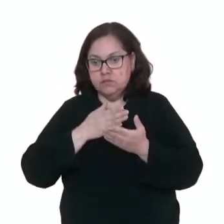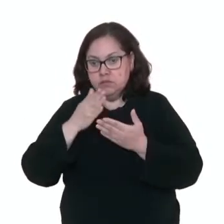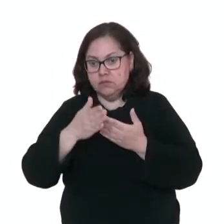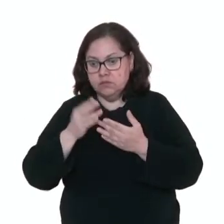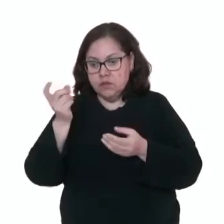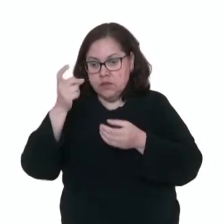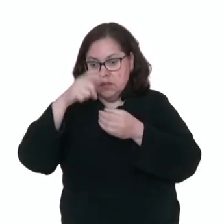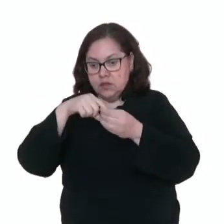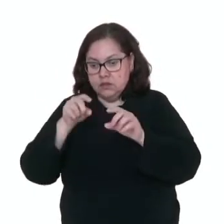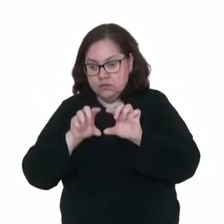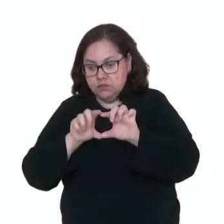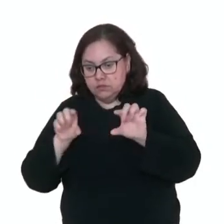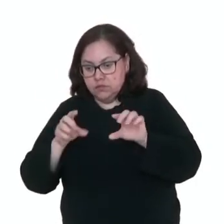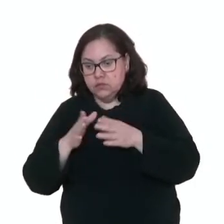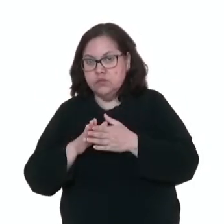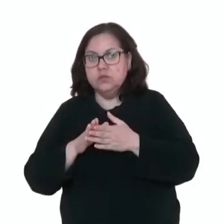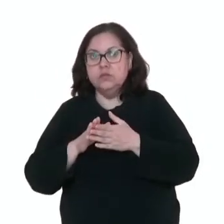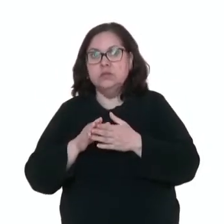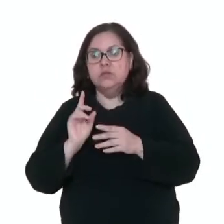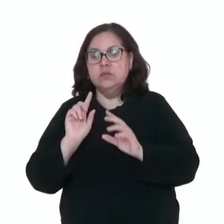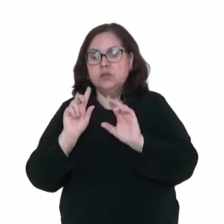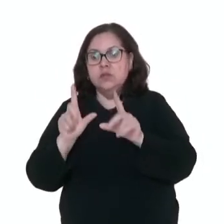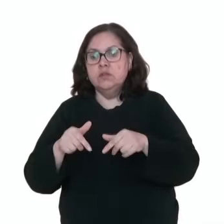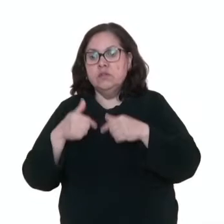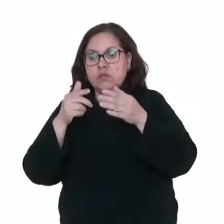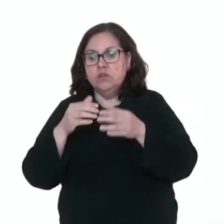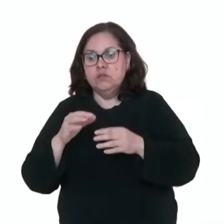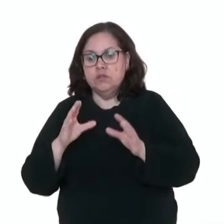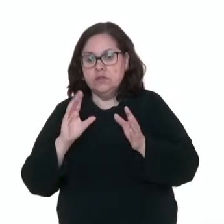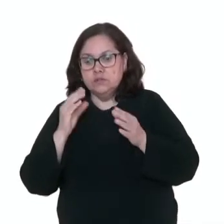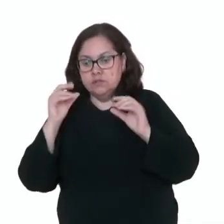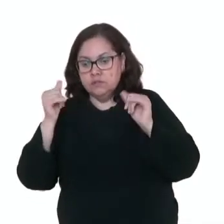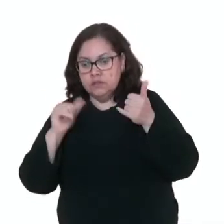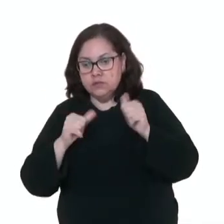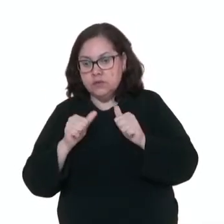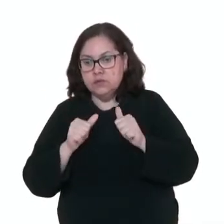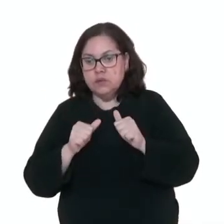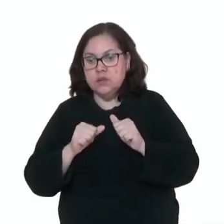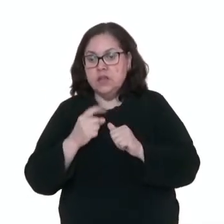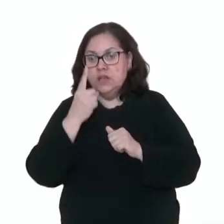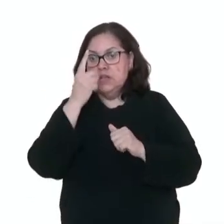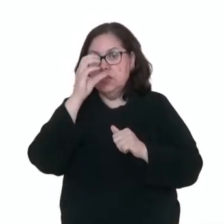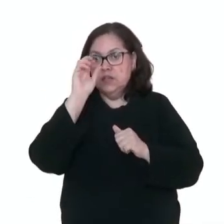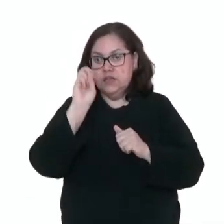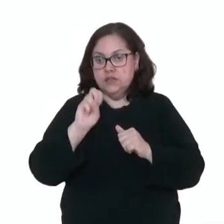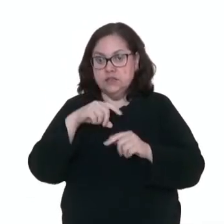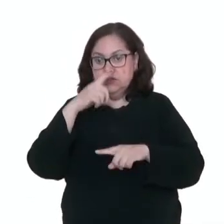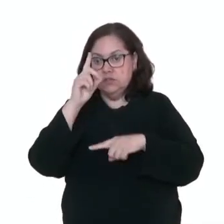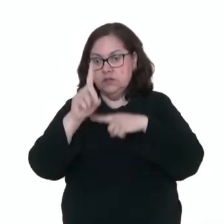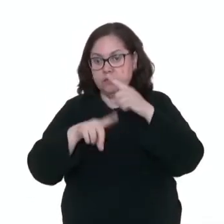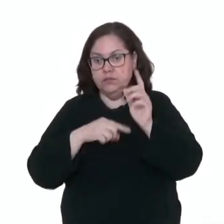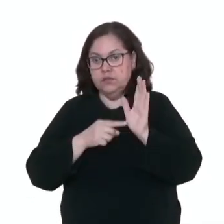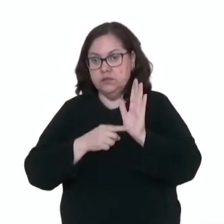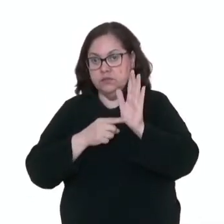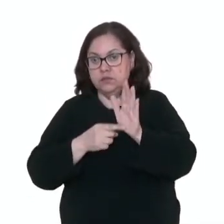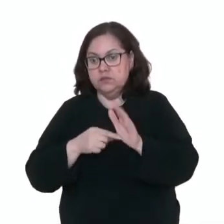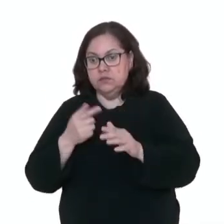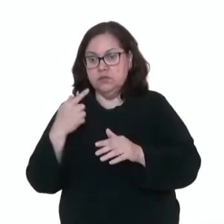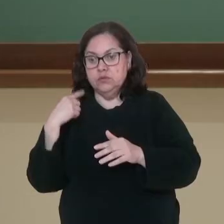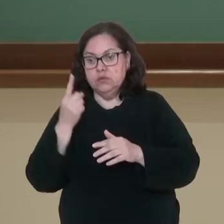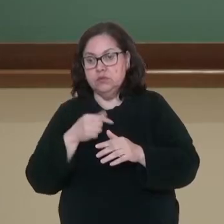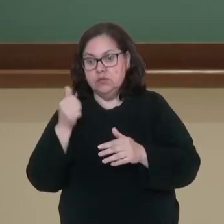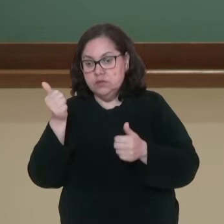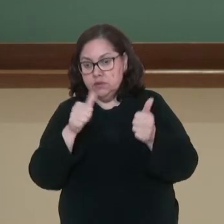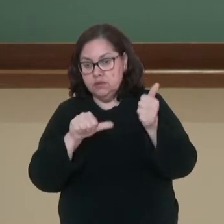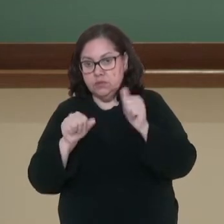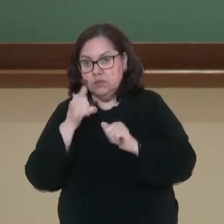kit, né, para coletar esse DNA, e devolve e aguarde. Seu resultado sai até 15 dias após o recebimento das amostras em nosso laboratório. Esse